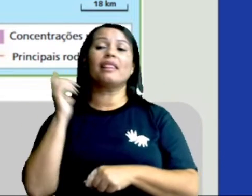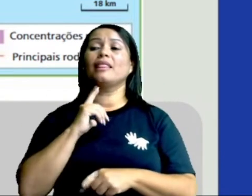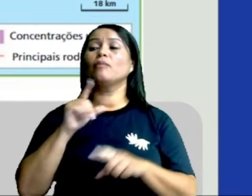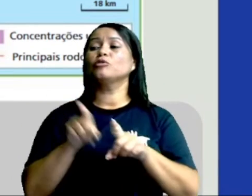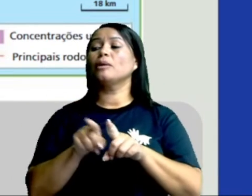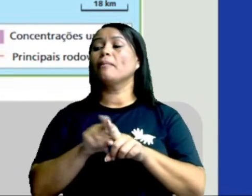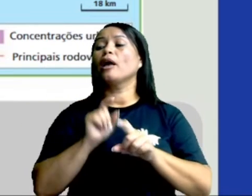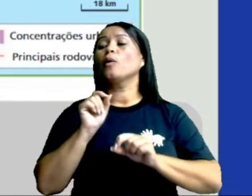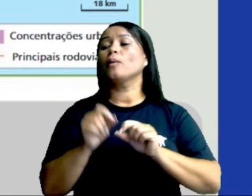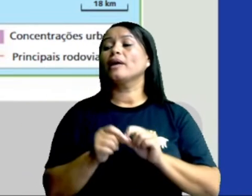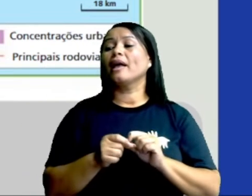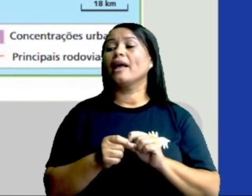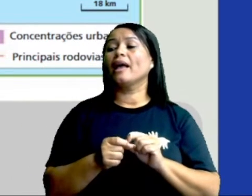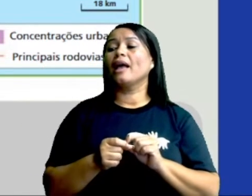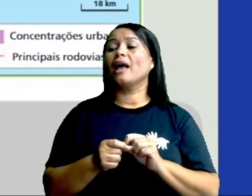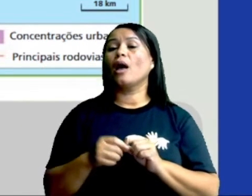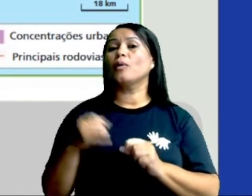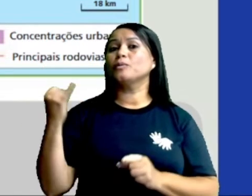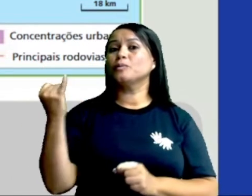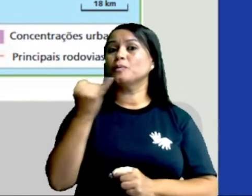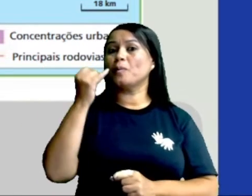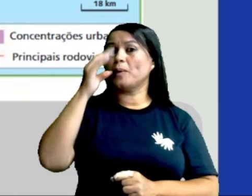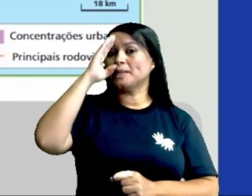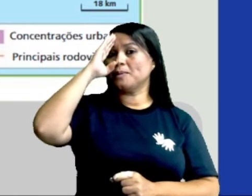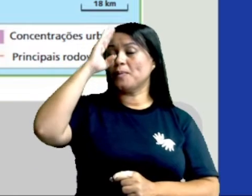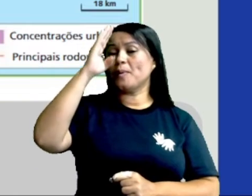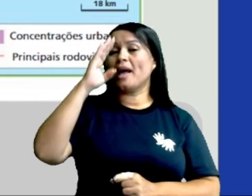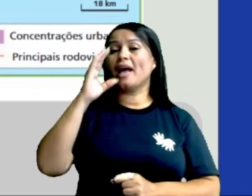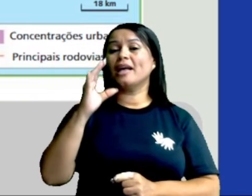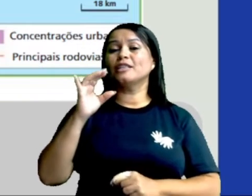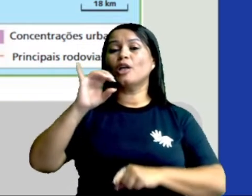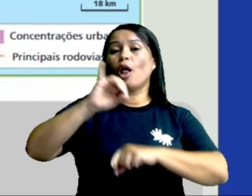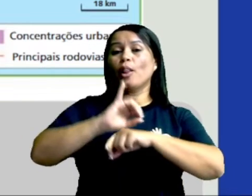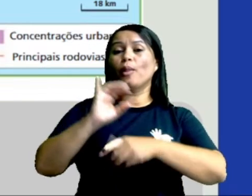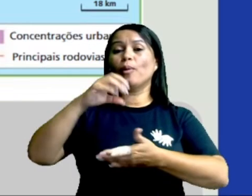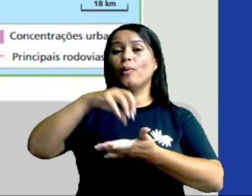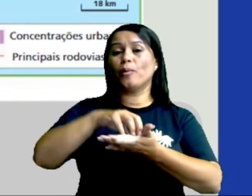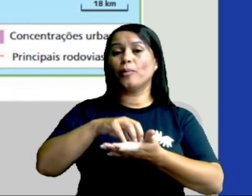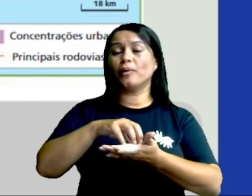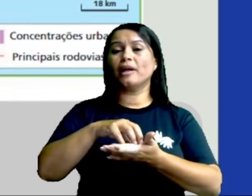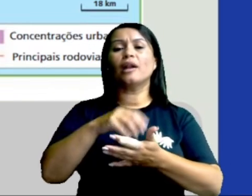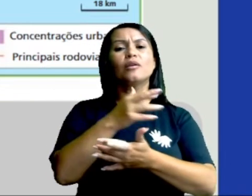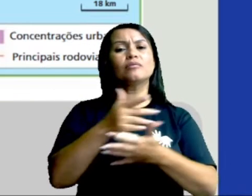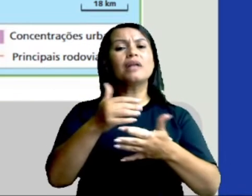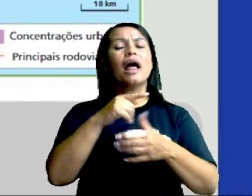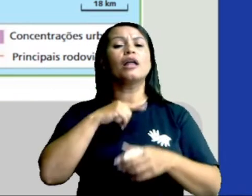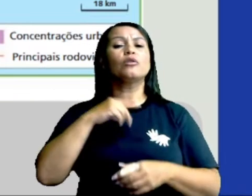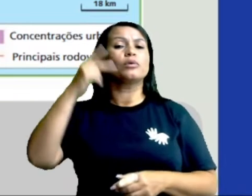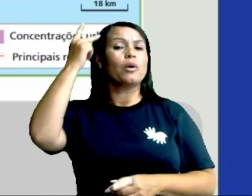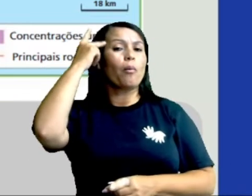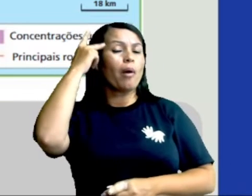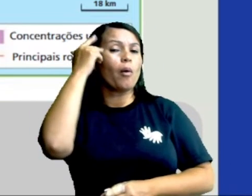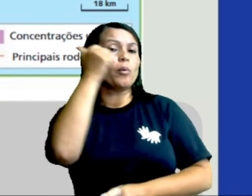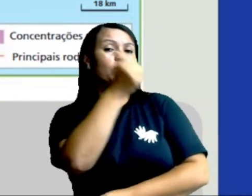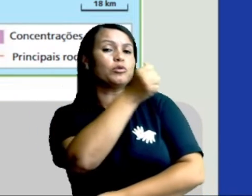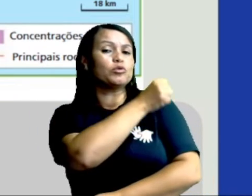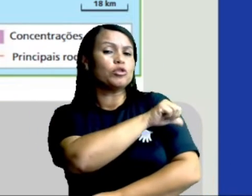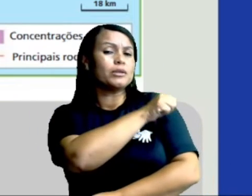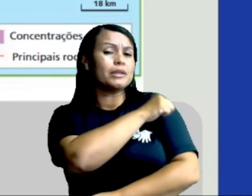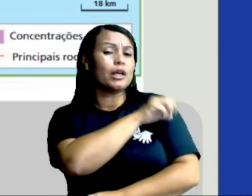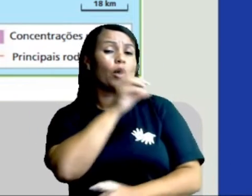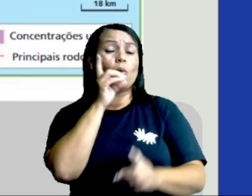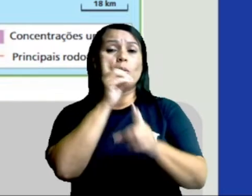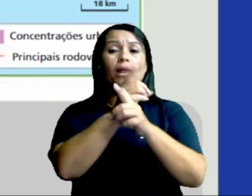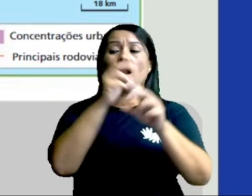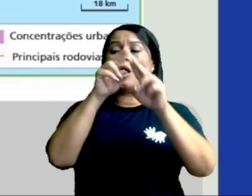eu trago os principais núcleos urbanos do Brasil, Rio de Janeiro e São Paulo, e toda essa área aqui que a gente vai encontrar no